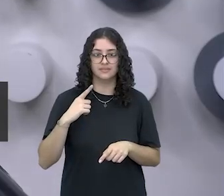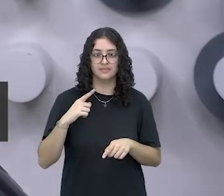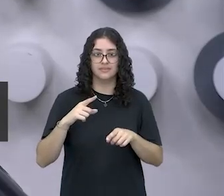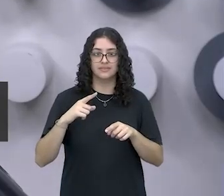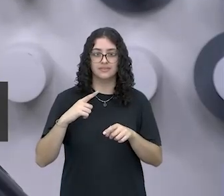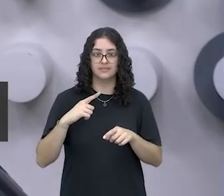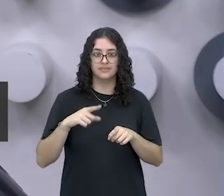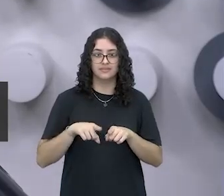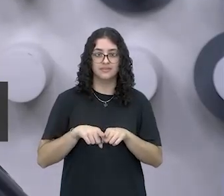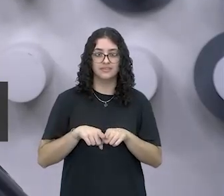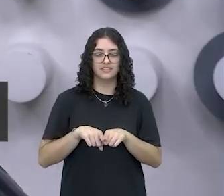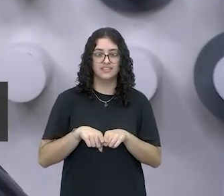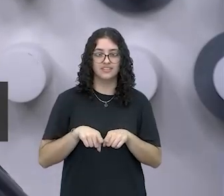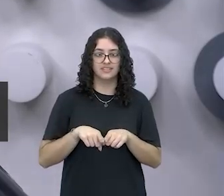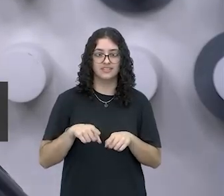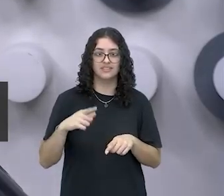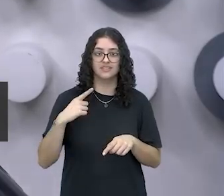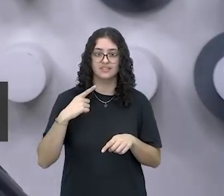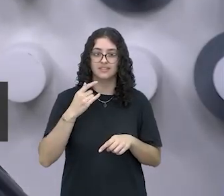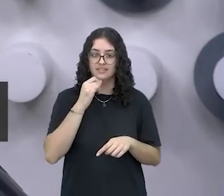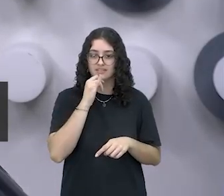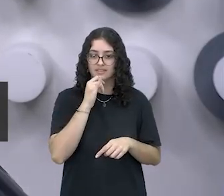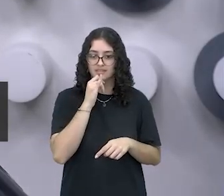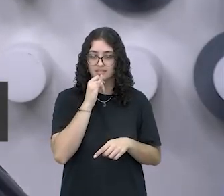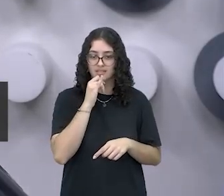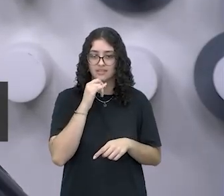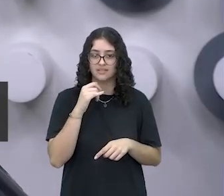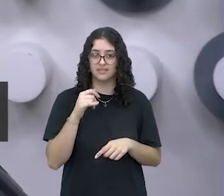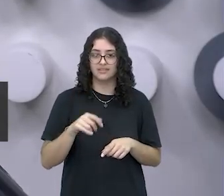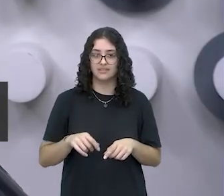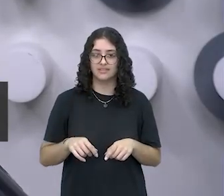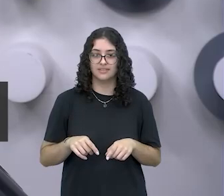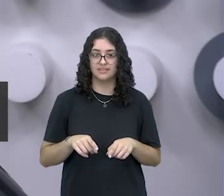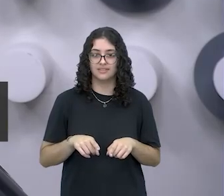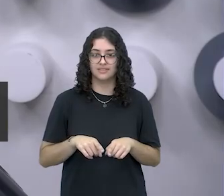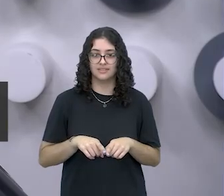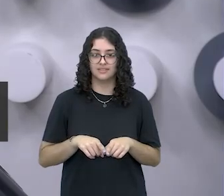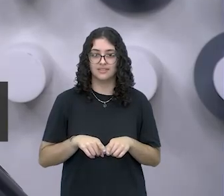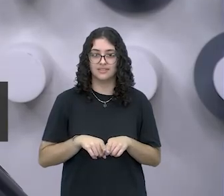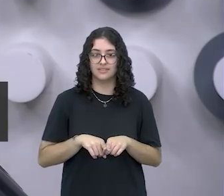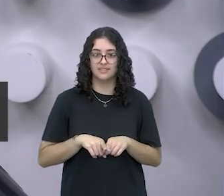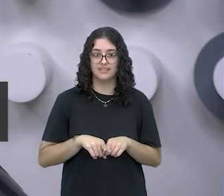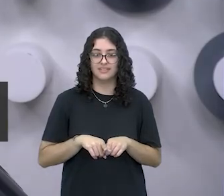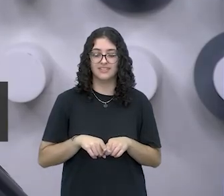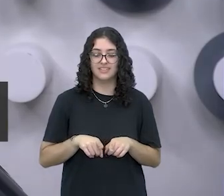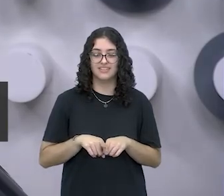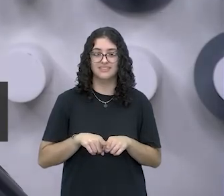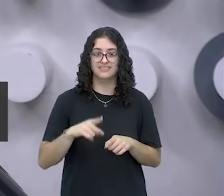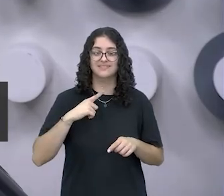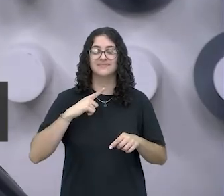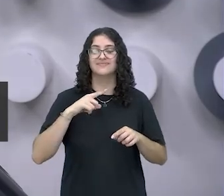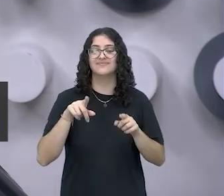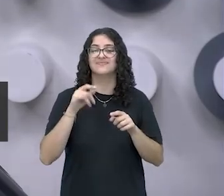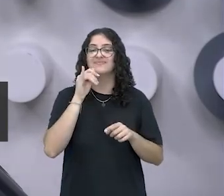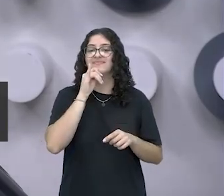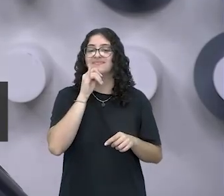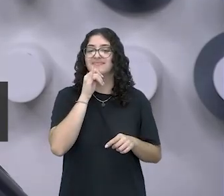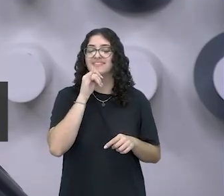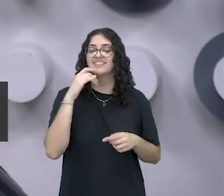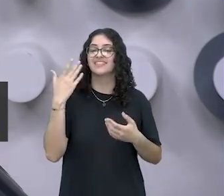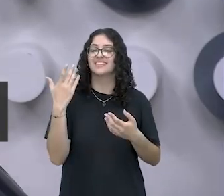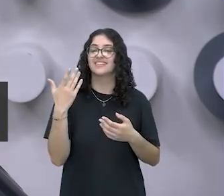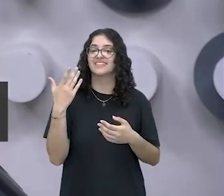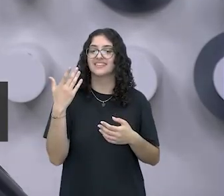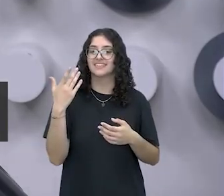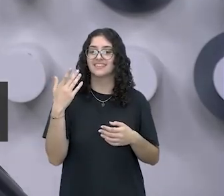consumismo. Porque, veja, consumir se trata das demandas que são essenciais no dia a dia. Sim. Eu preciso